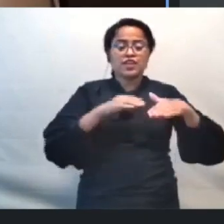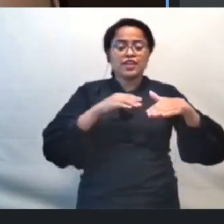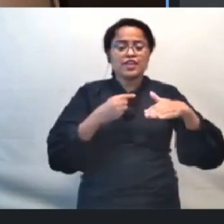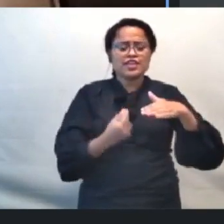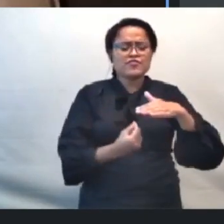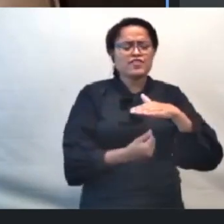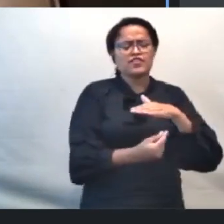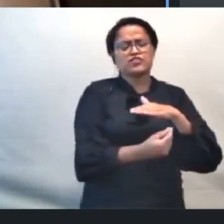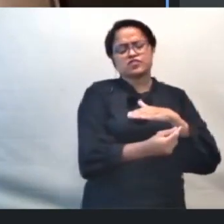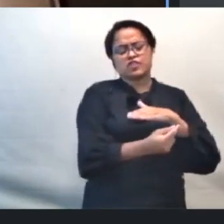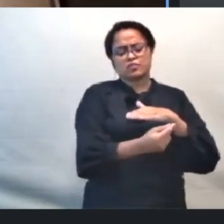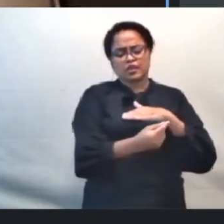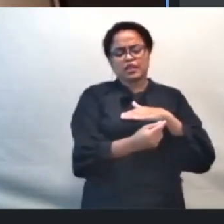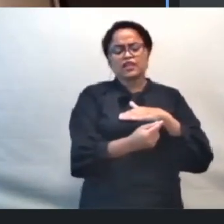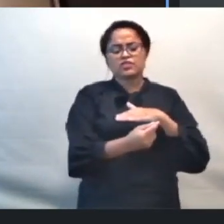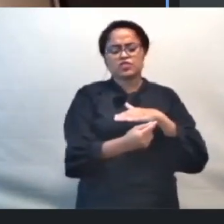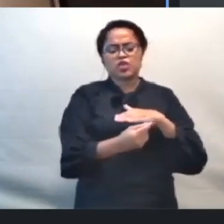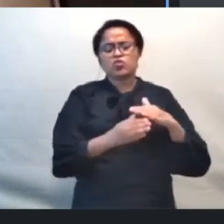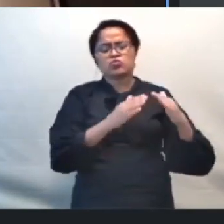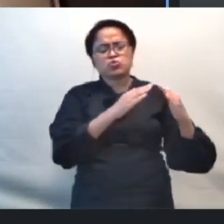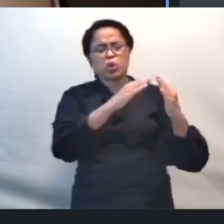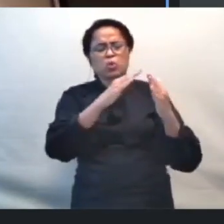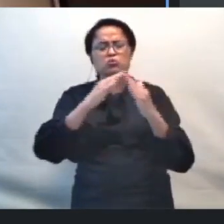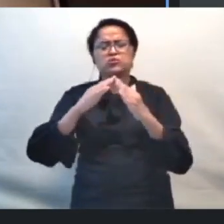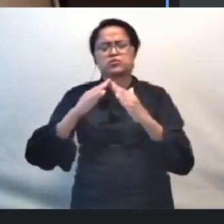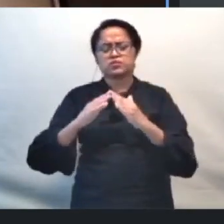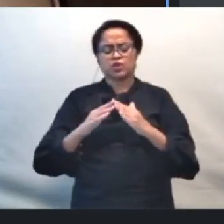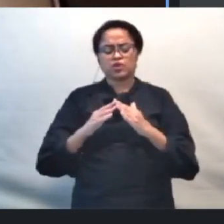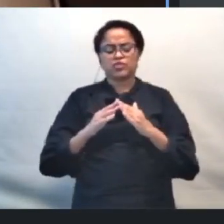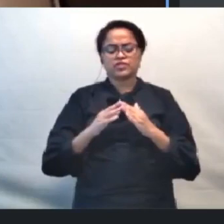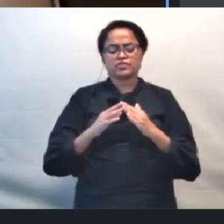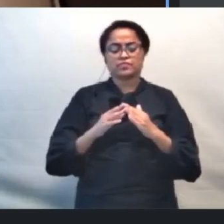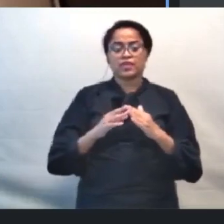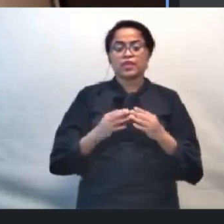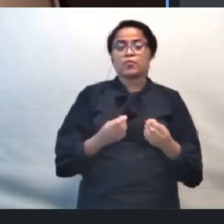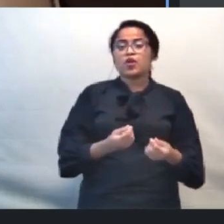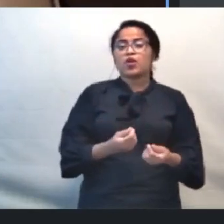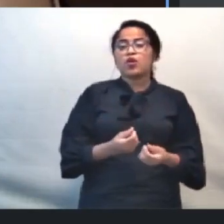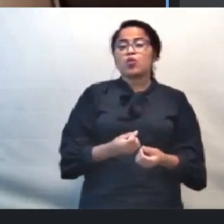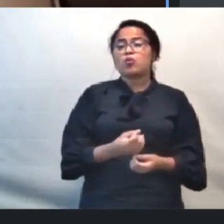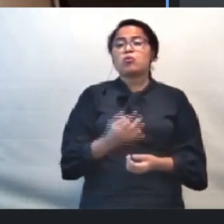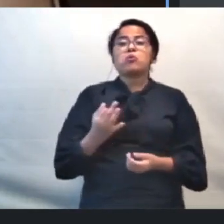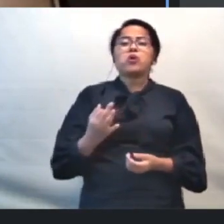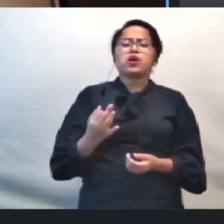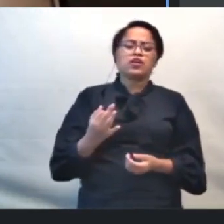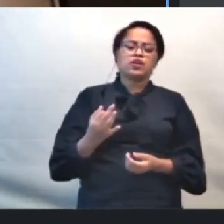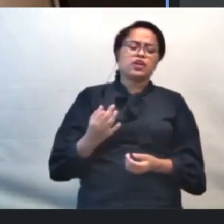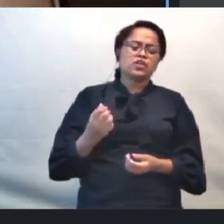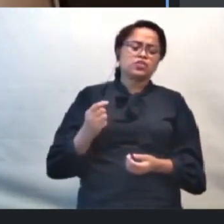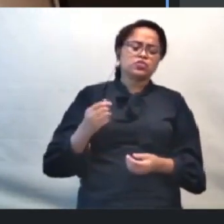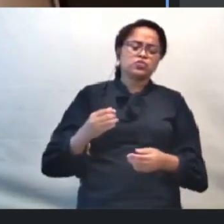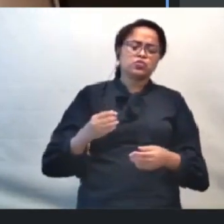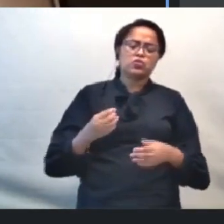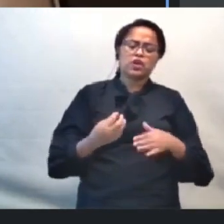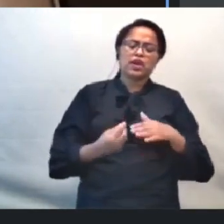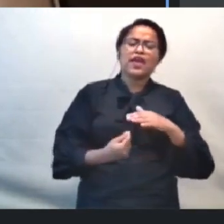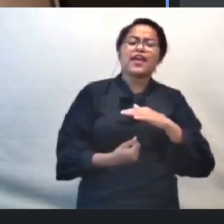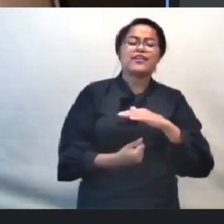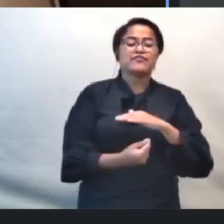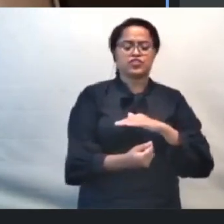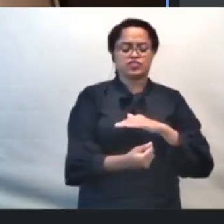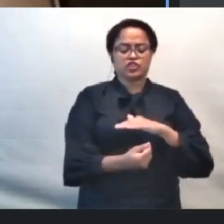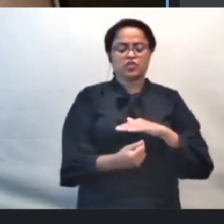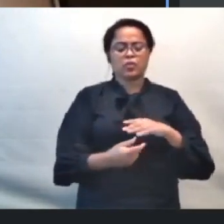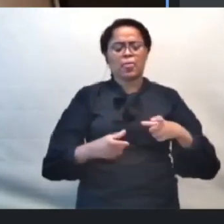educacional todos esses imóveis, né? Ele perguntou quanto que é investido em cada um desses campos. Isso varia muito em função dos